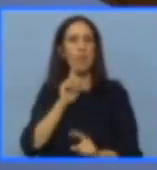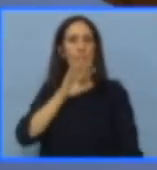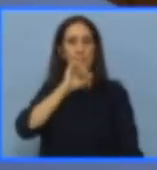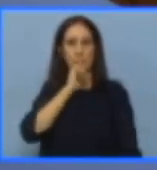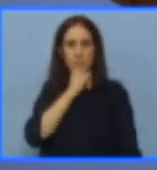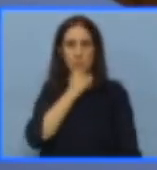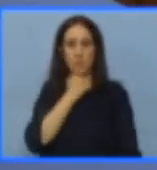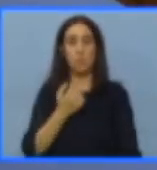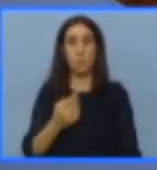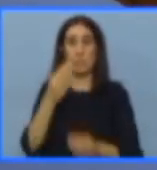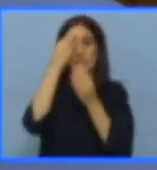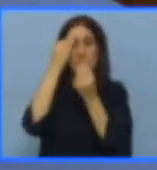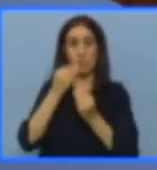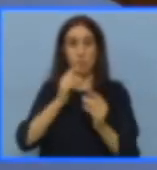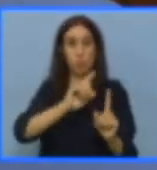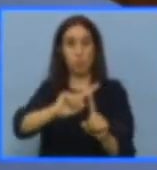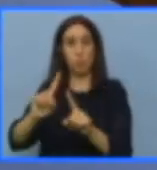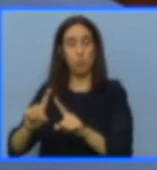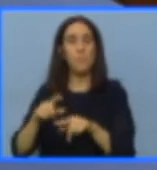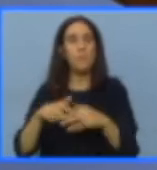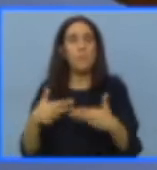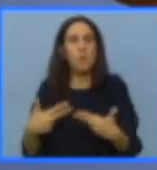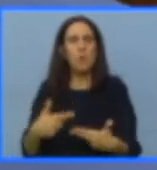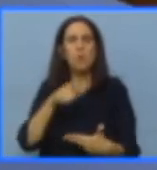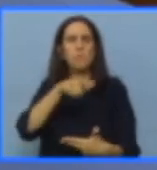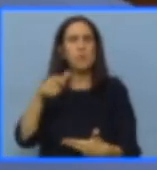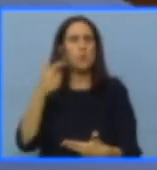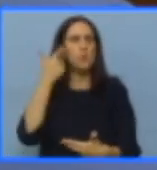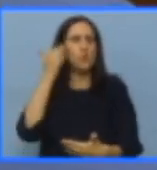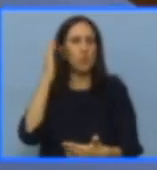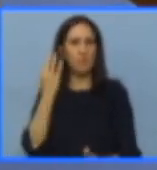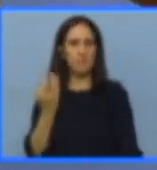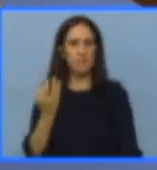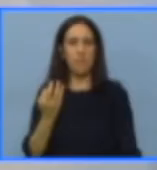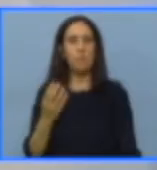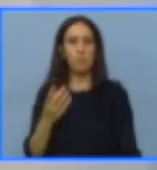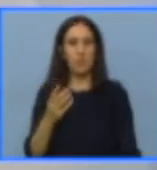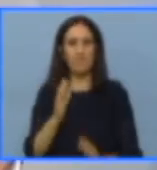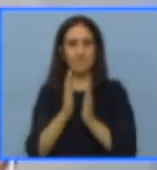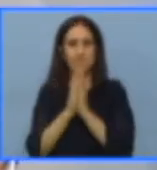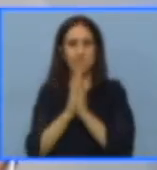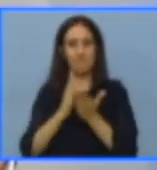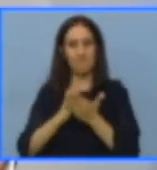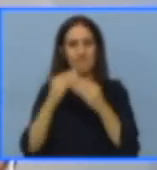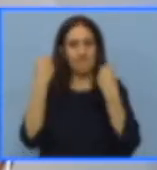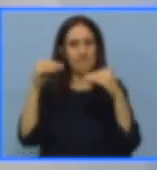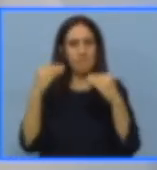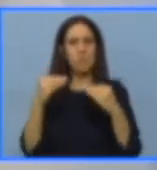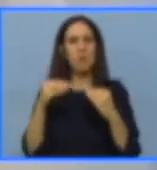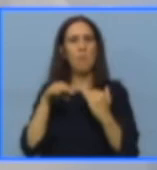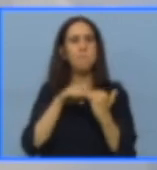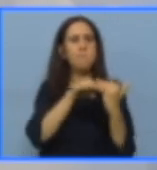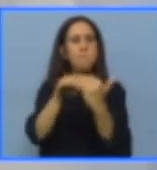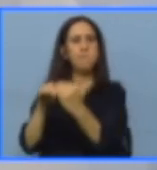ensinamento que hoje para muitas pessoas é distante, porque o ensinamento da catequese já não é transversal na sociedade como